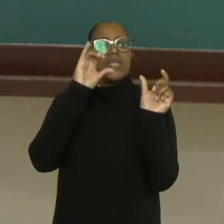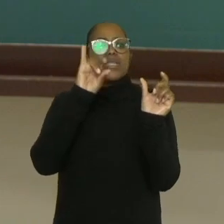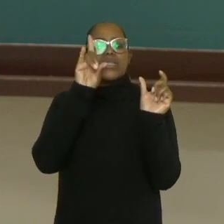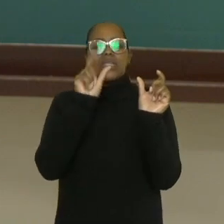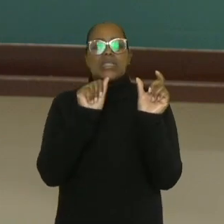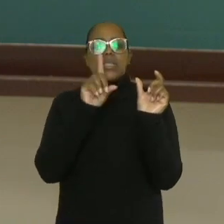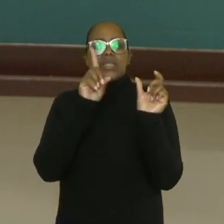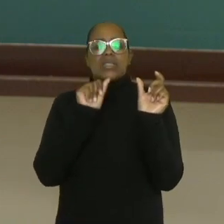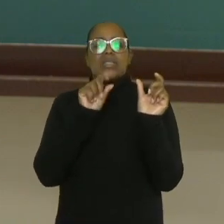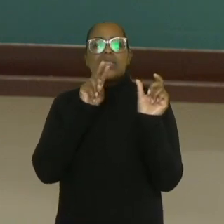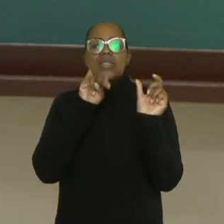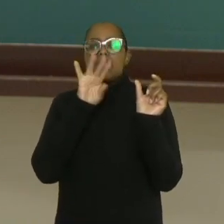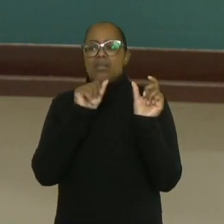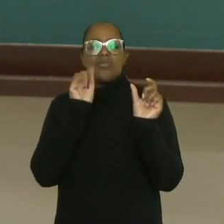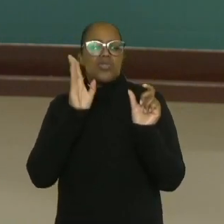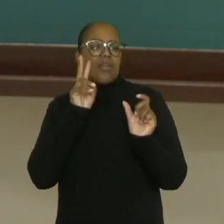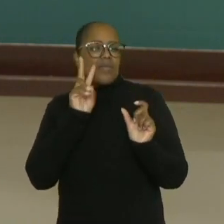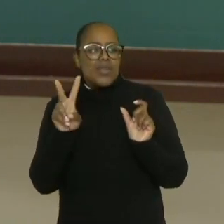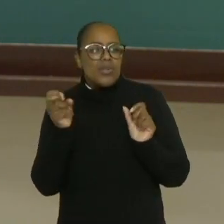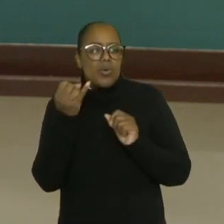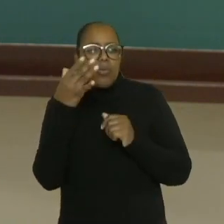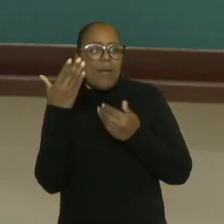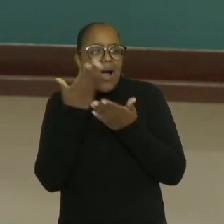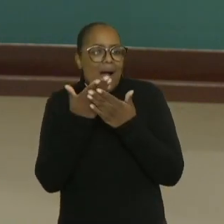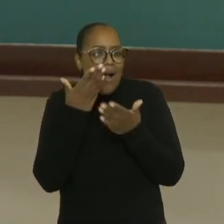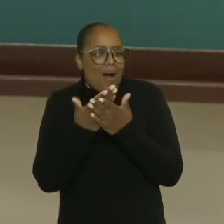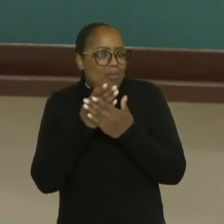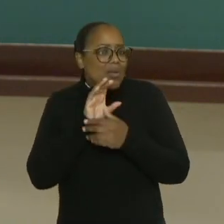na filosofia, em outros momentos?